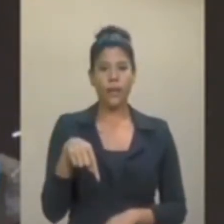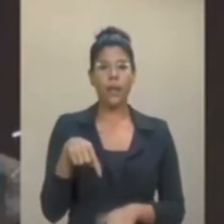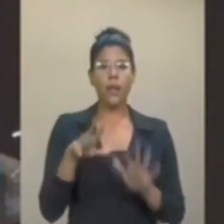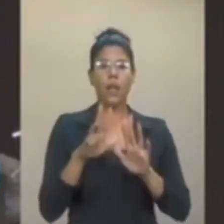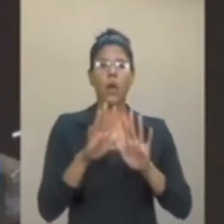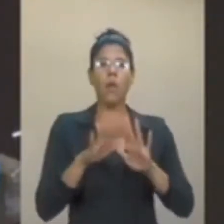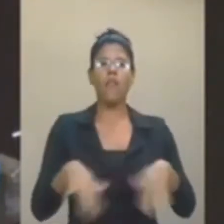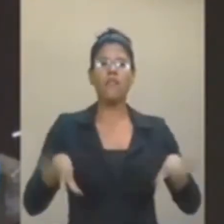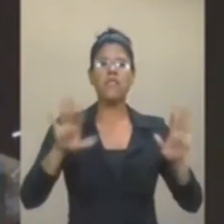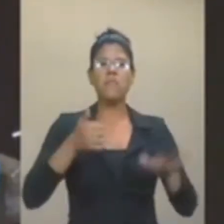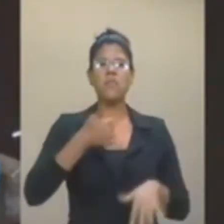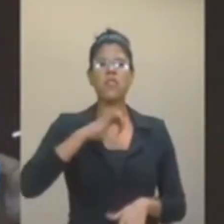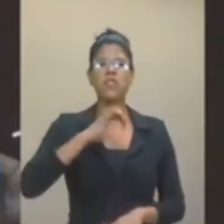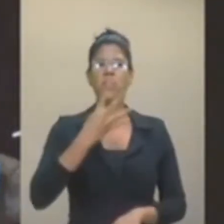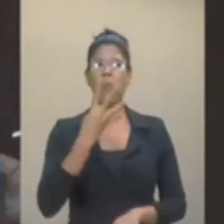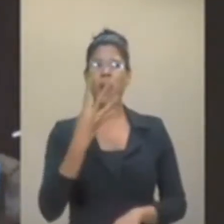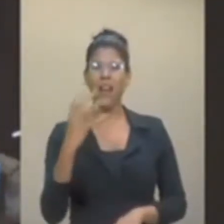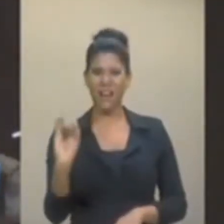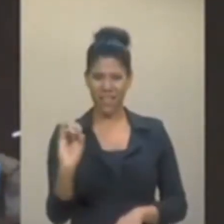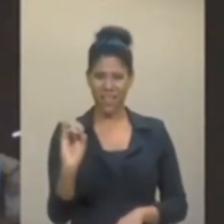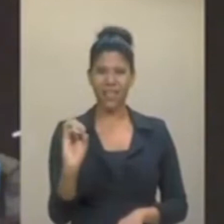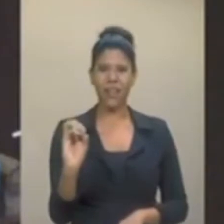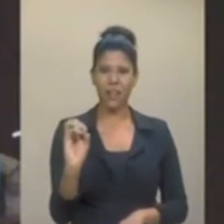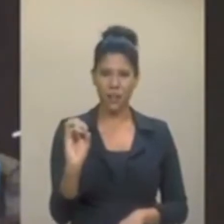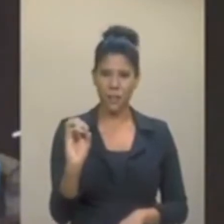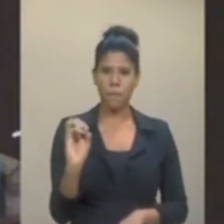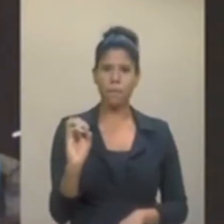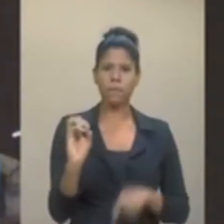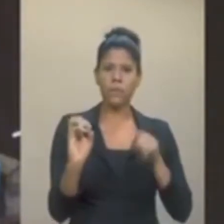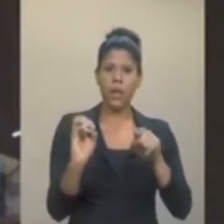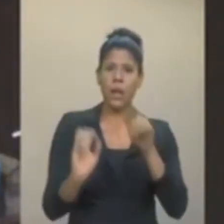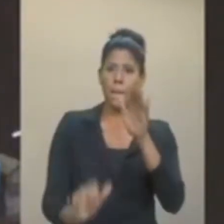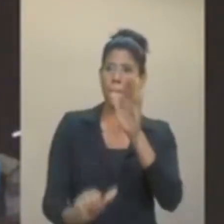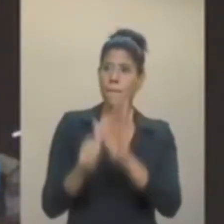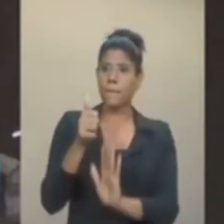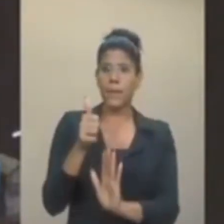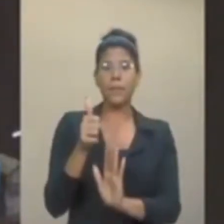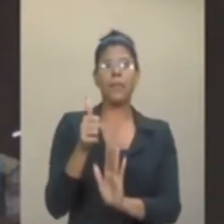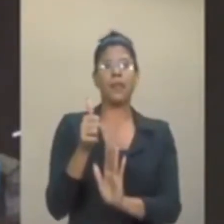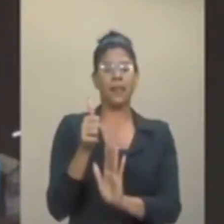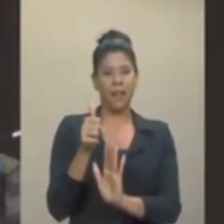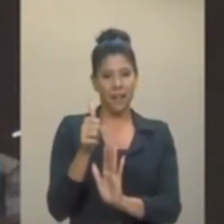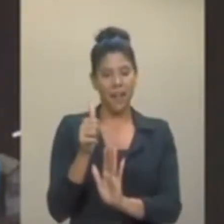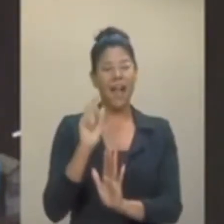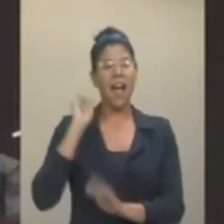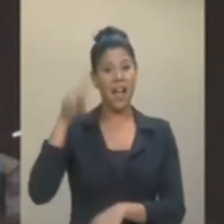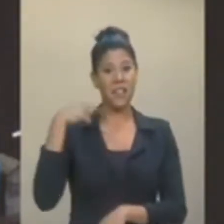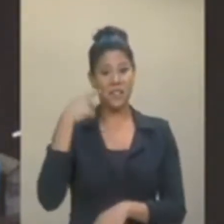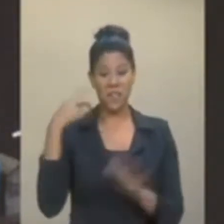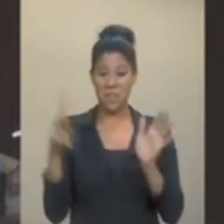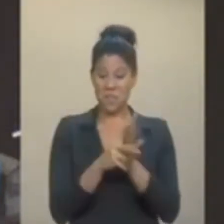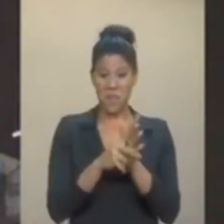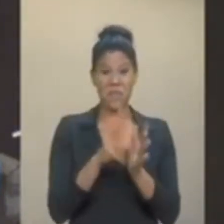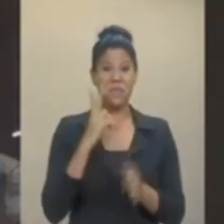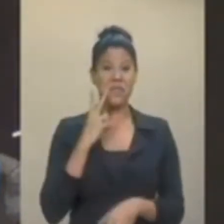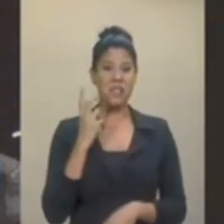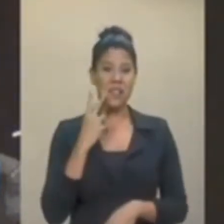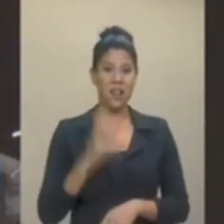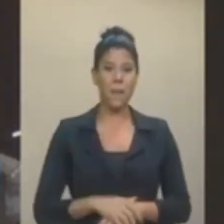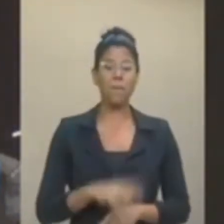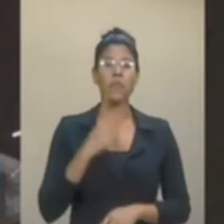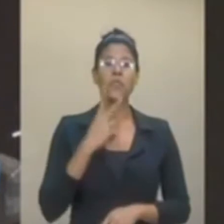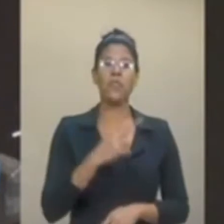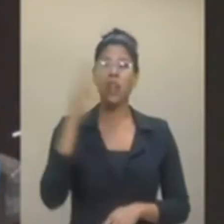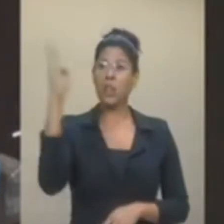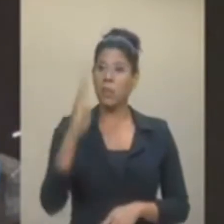40. Nos anos 40, torna-se uma das primeiras advogadas do Ceará. Eu estou falando do Brasil